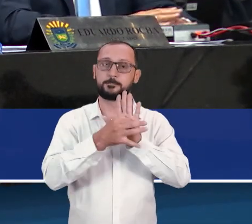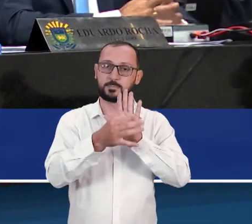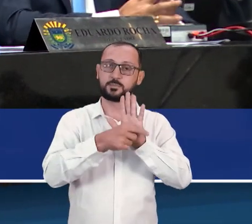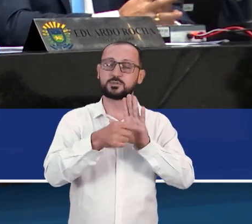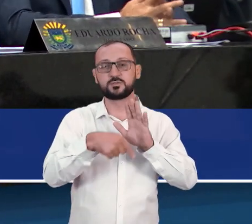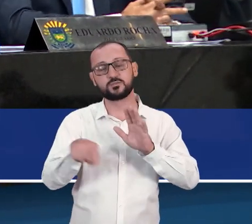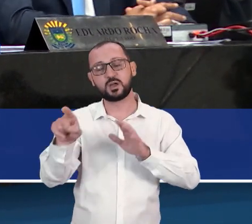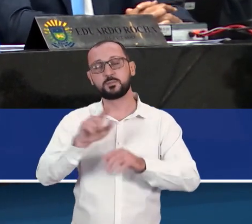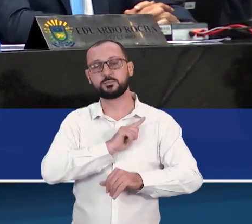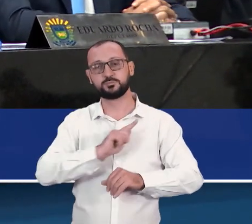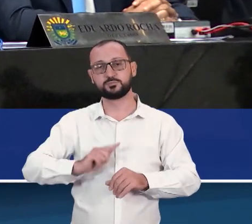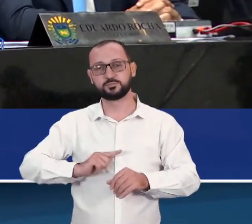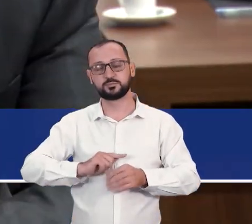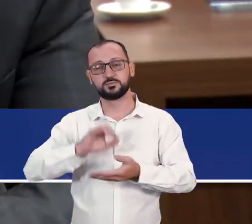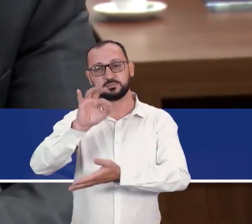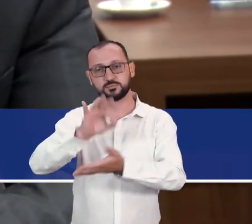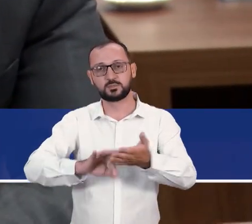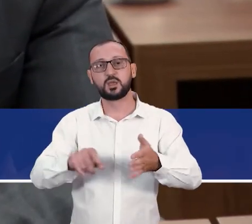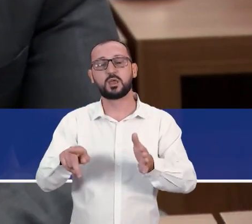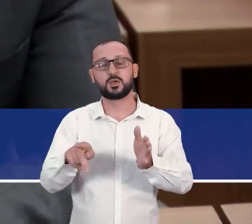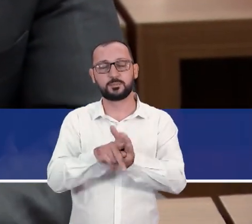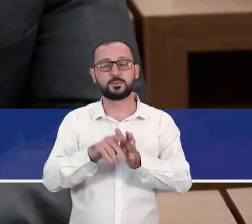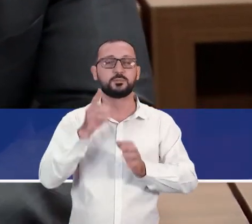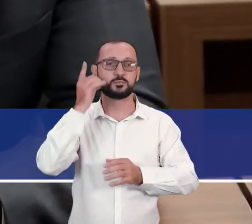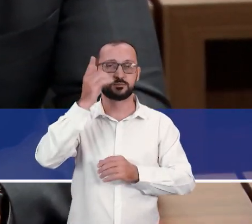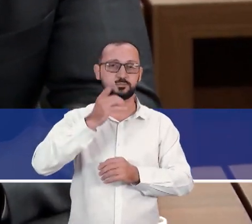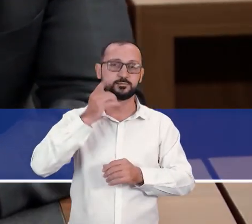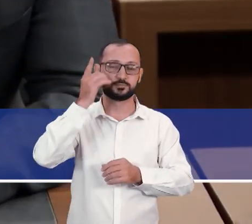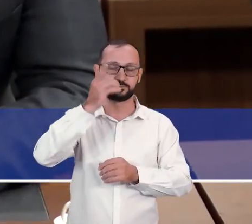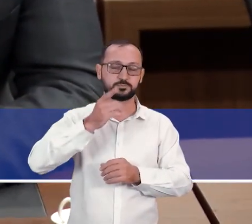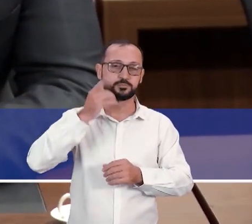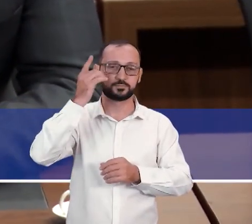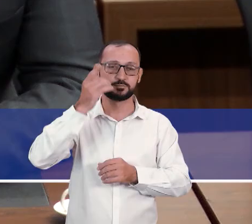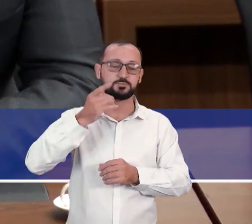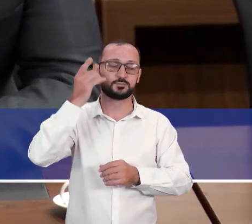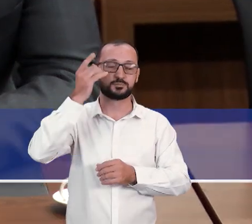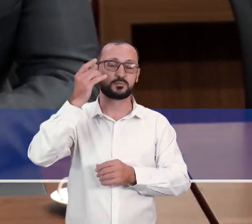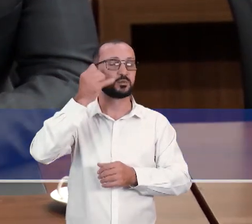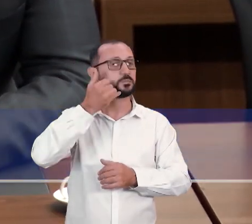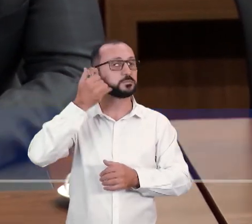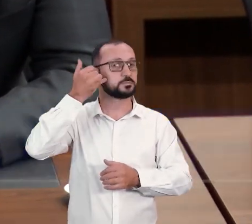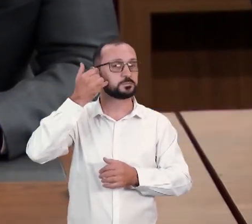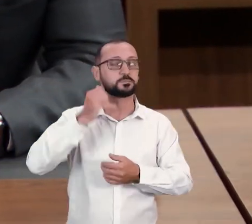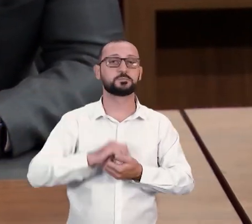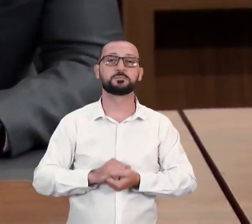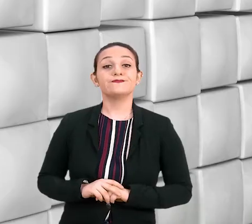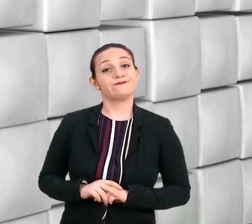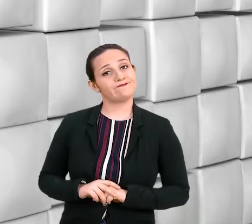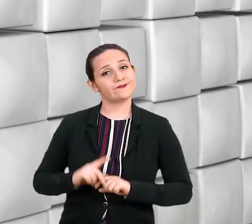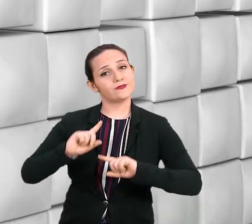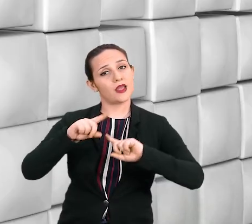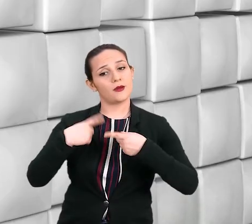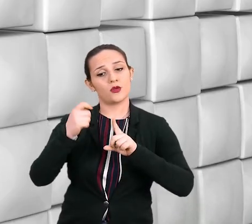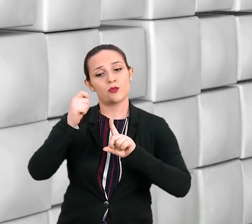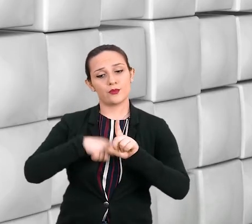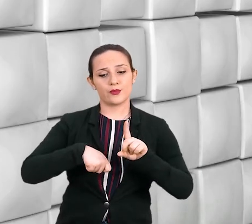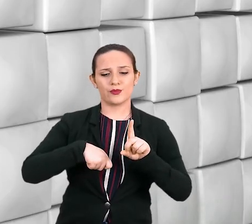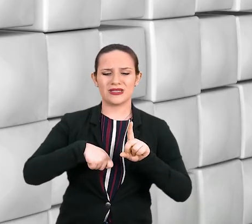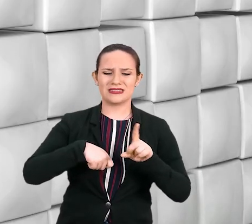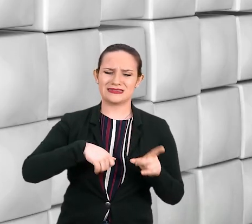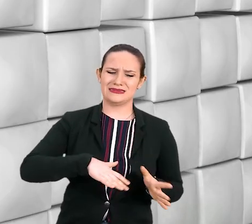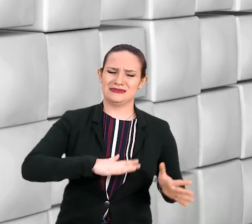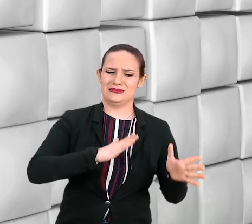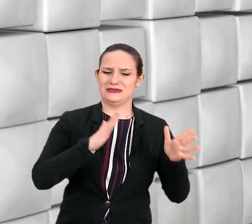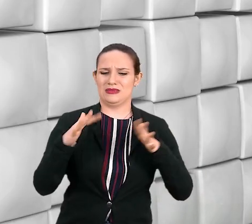segue para a sanção do governador, é de autoria do deputado Jamilson Nami, do PDT. Após um mês